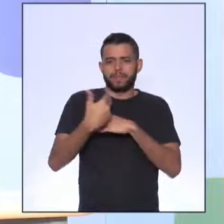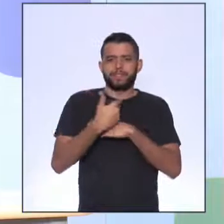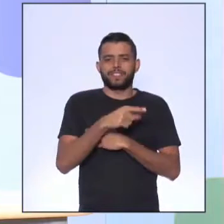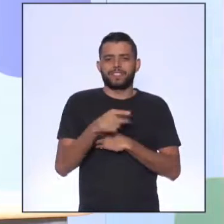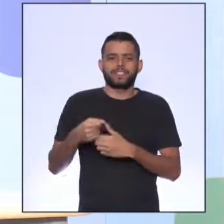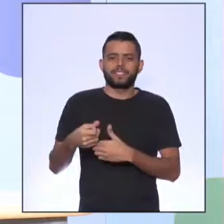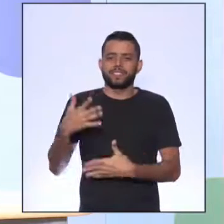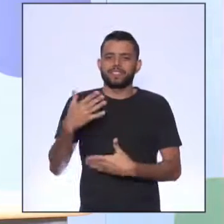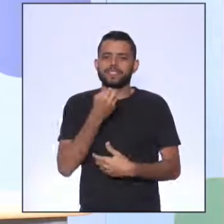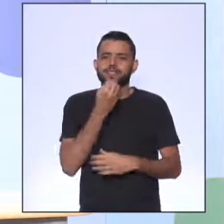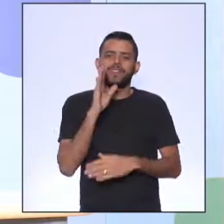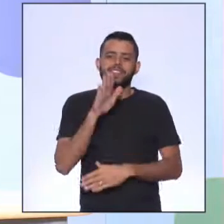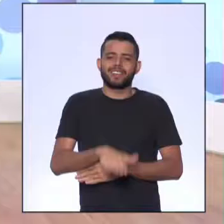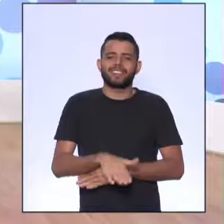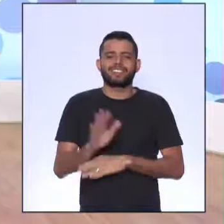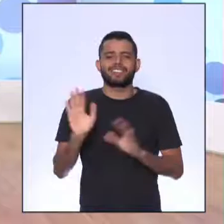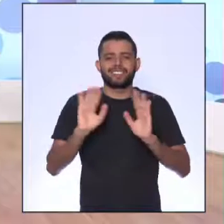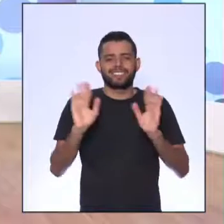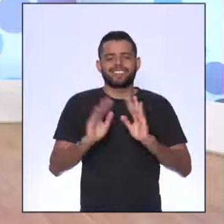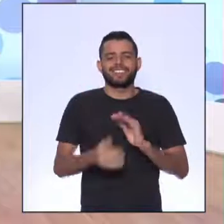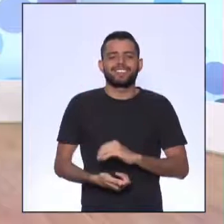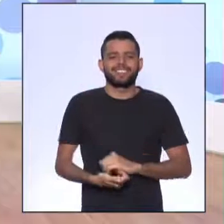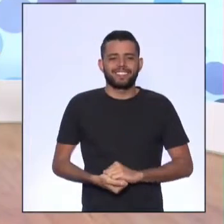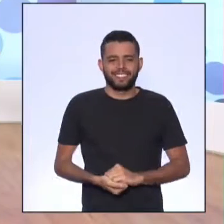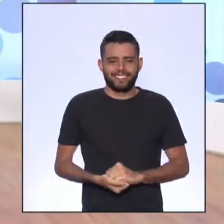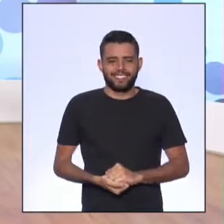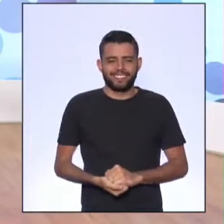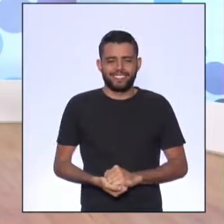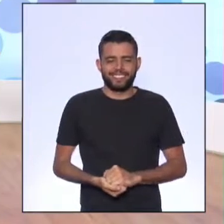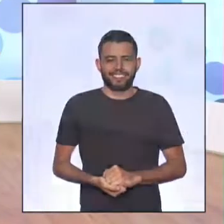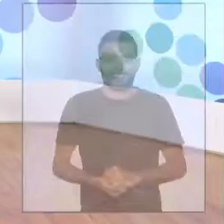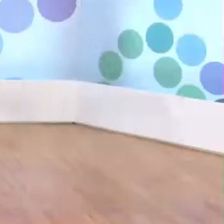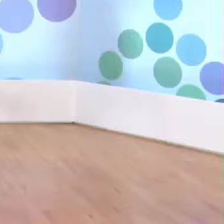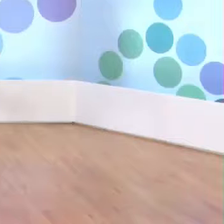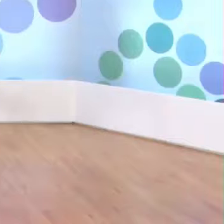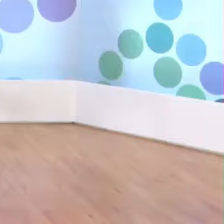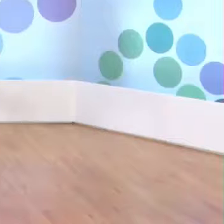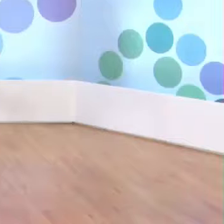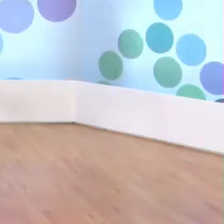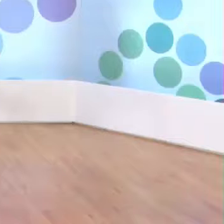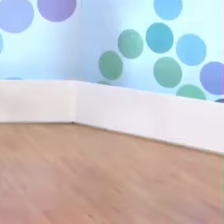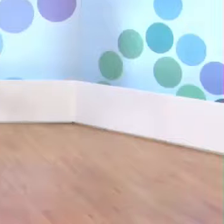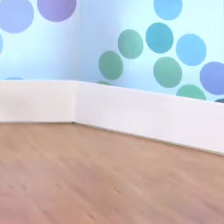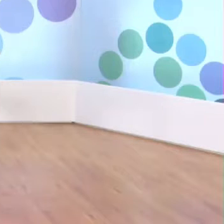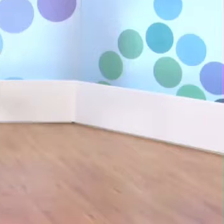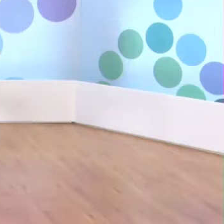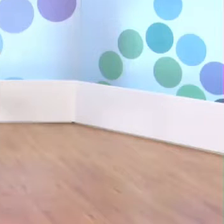no chat. Uma boa tarde. Boa tarde, professora. Nós é que agradecemos. Beijão, pessoal.